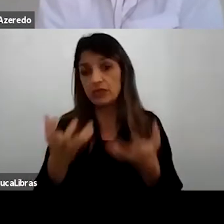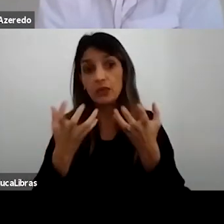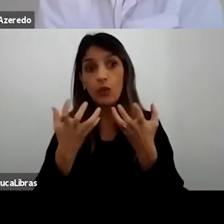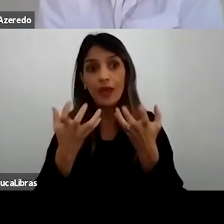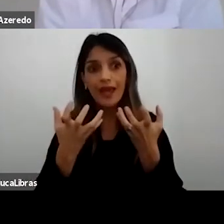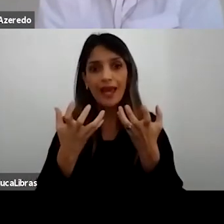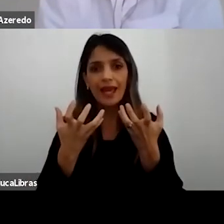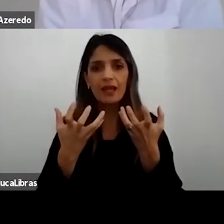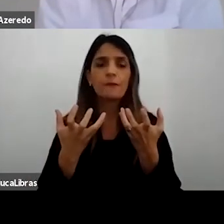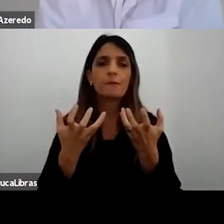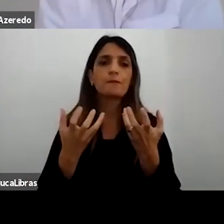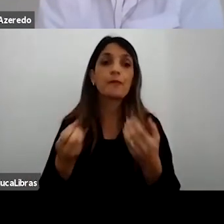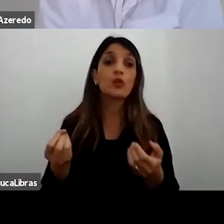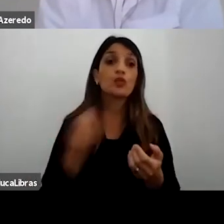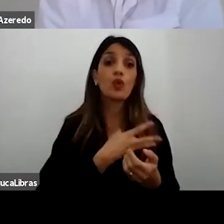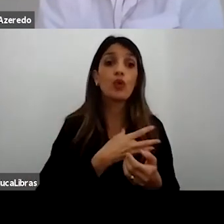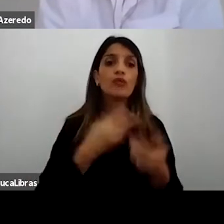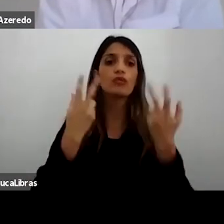o novo normal.